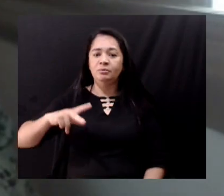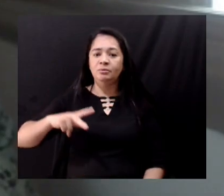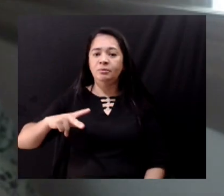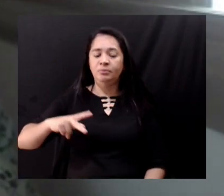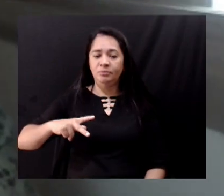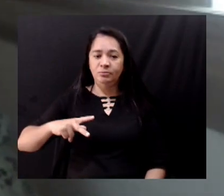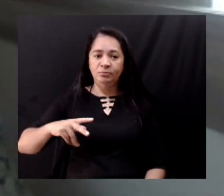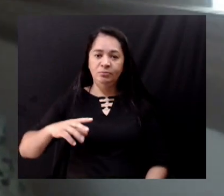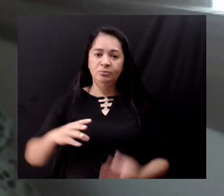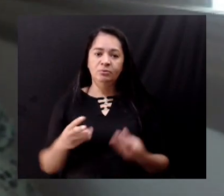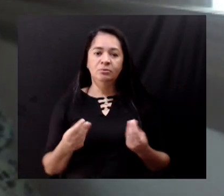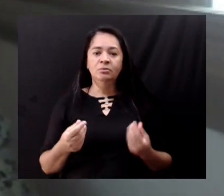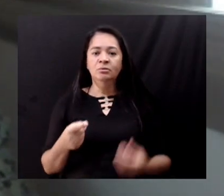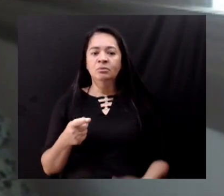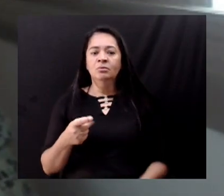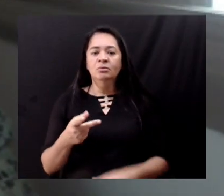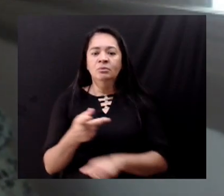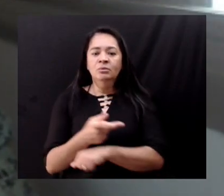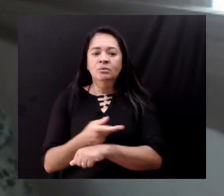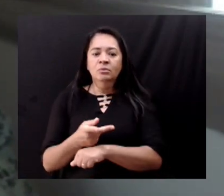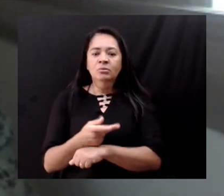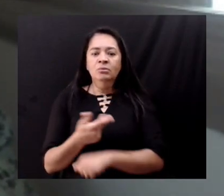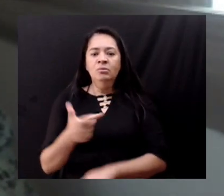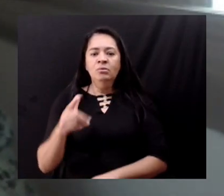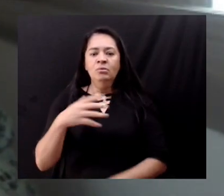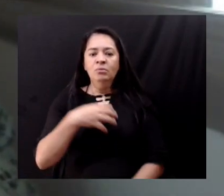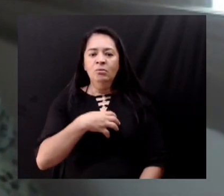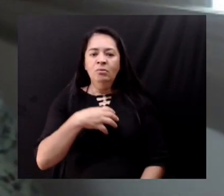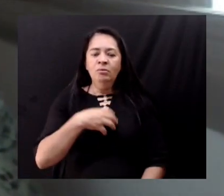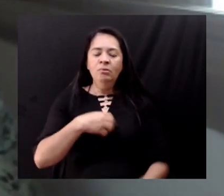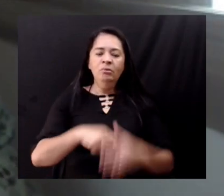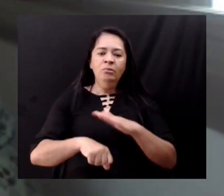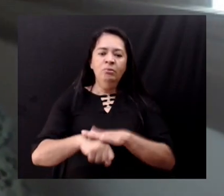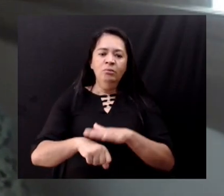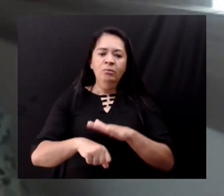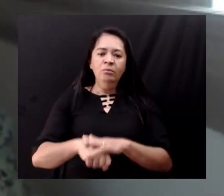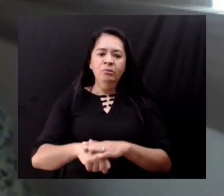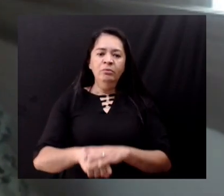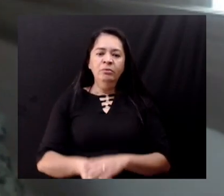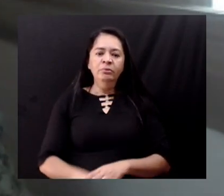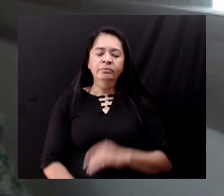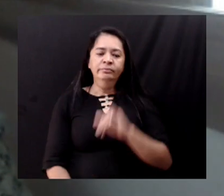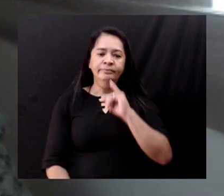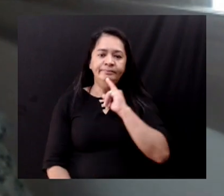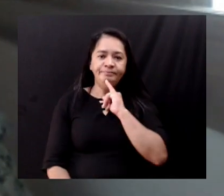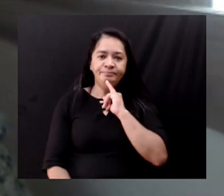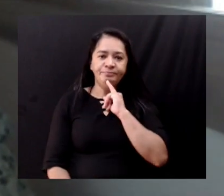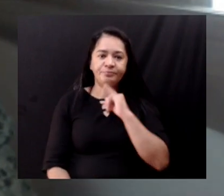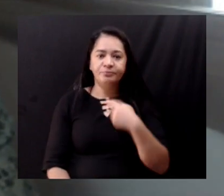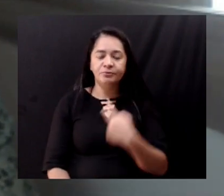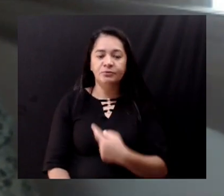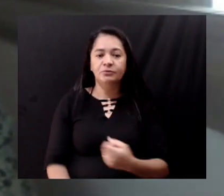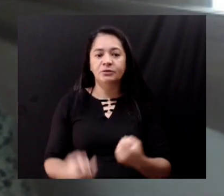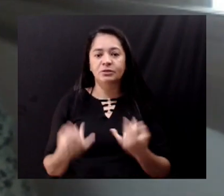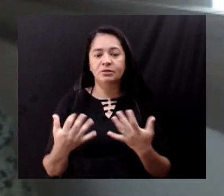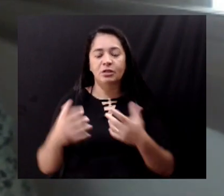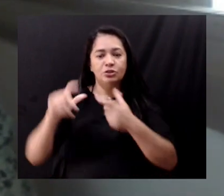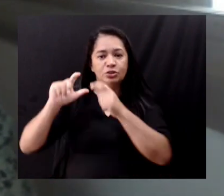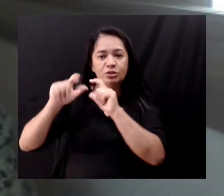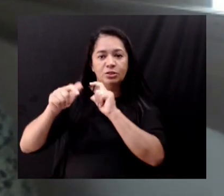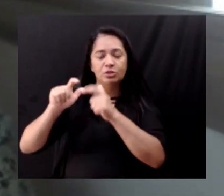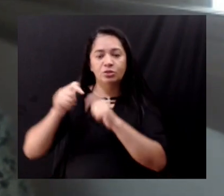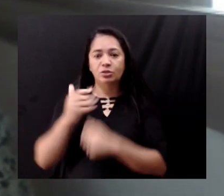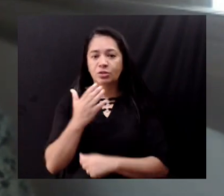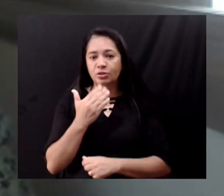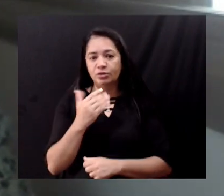você procura uma outra forma de fazer isso. Isso, infelizmente, até quando a gente fala de transtornos alimentares, a gente